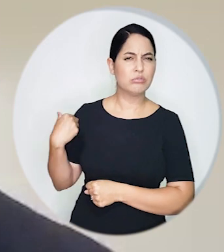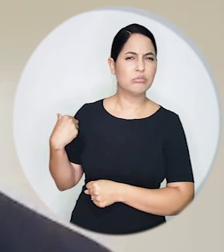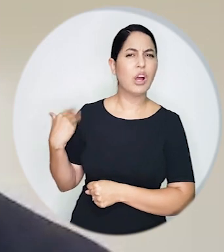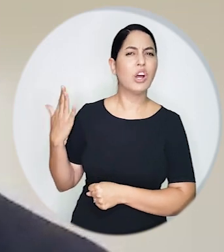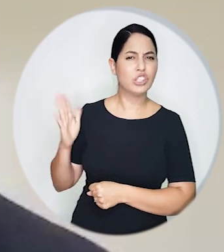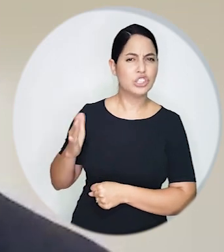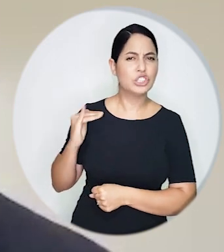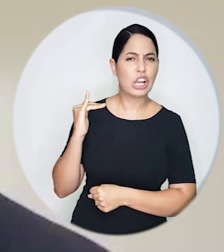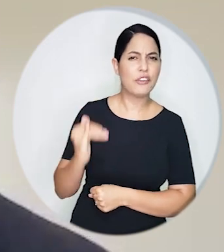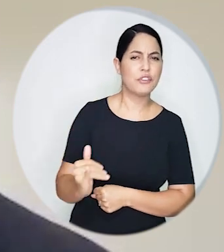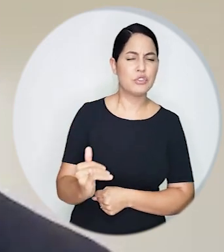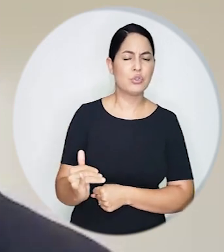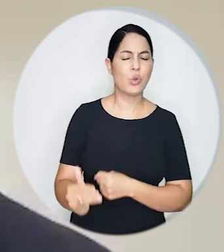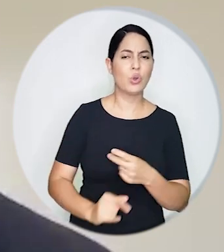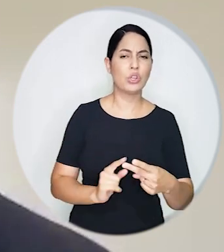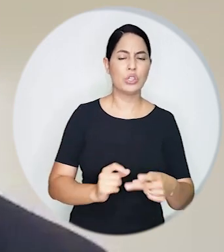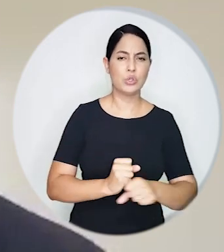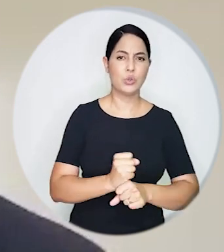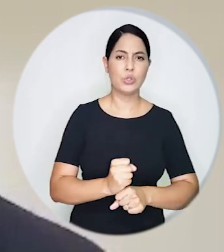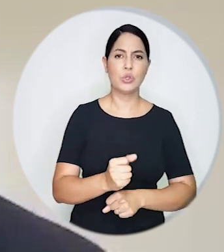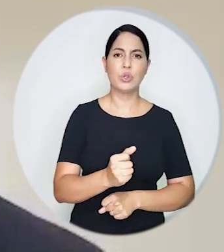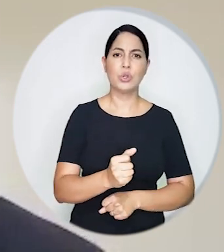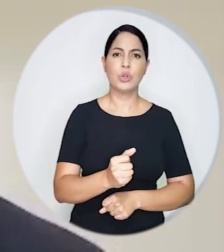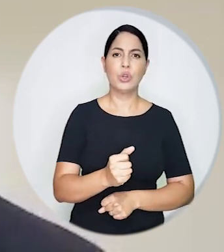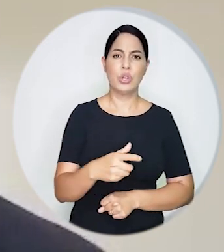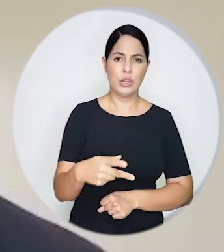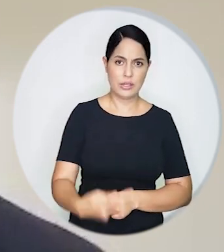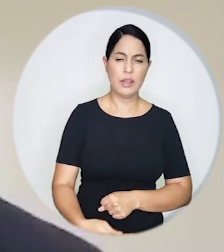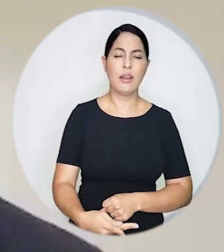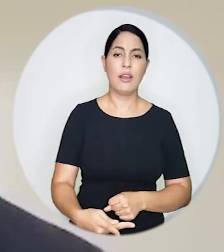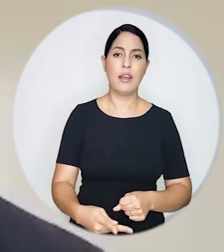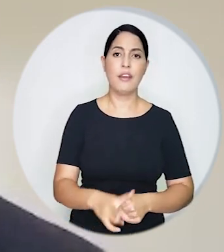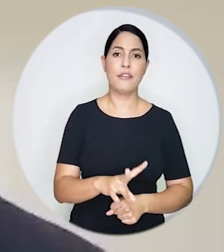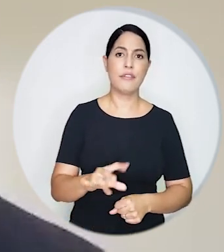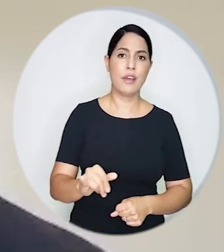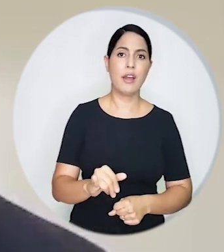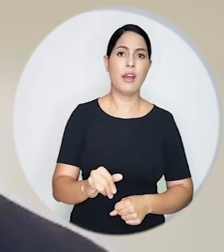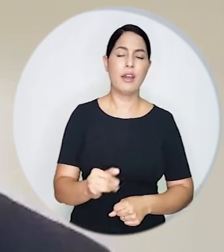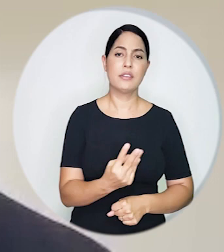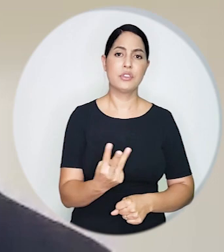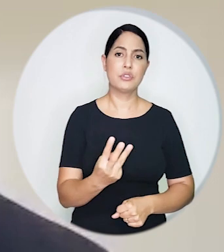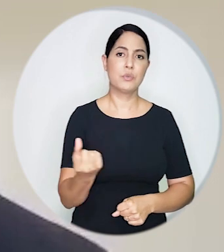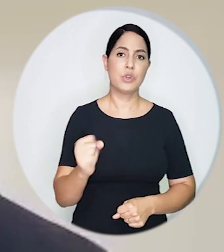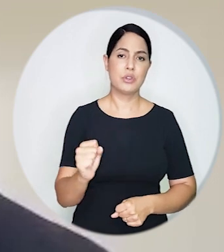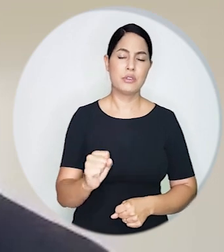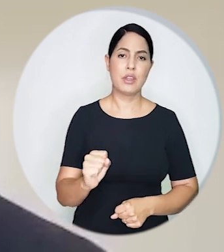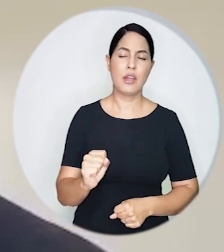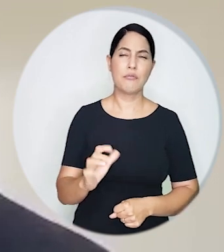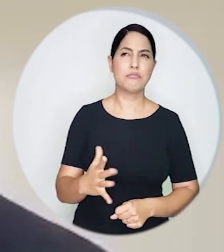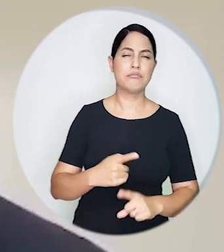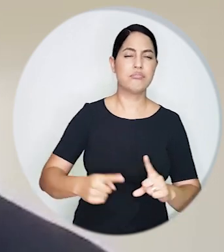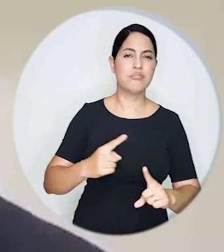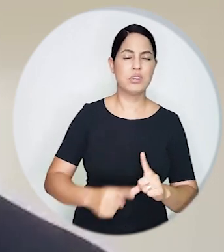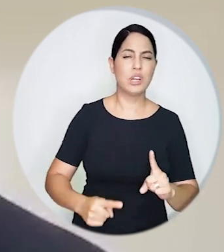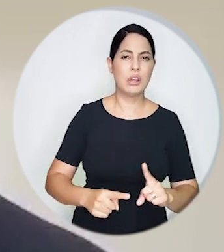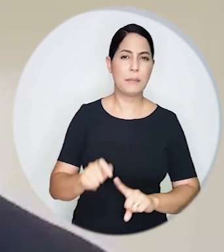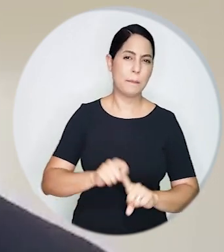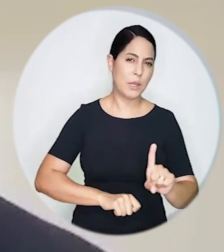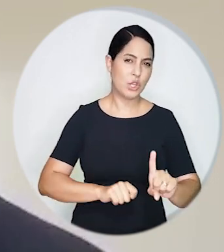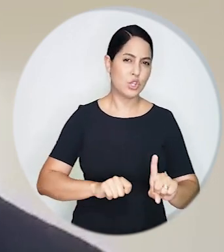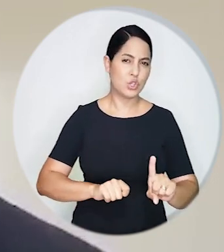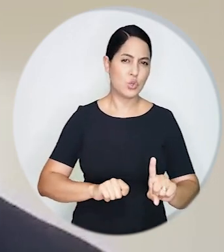ingresso dessas novas disciplinas a partir do 38º exame, que deve acontecer no mês de junho, na metade do ano, desse